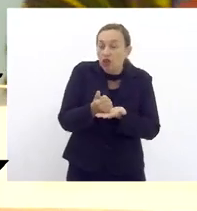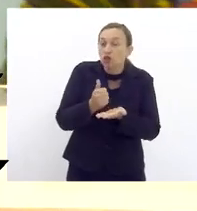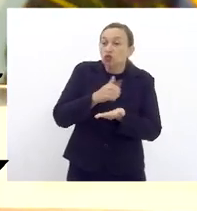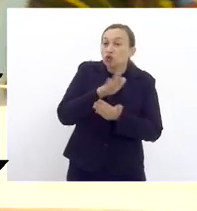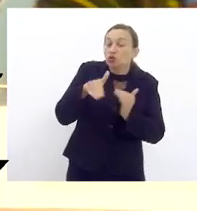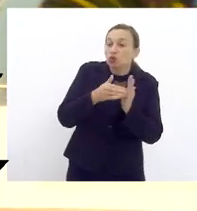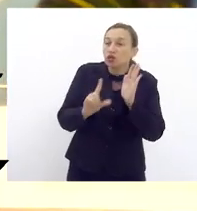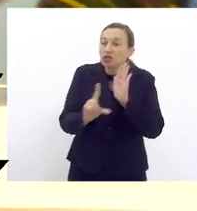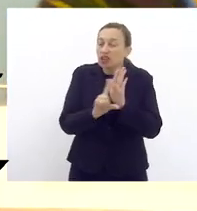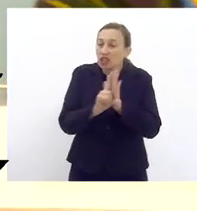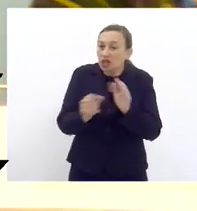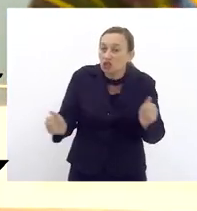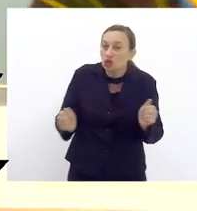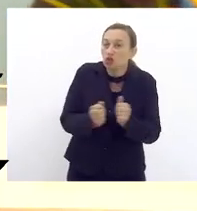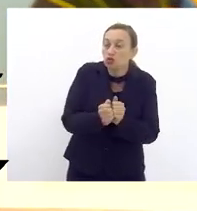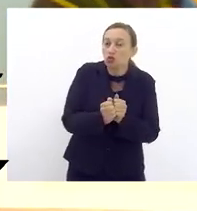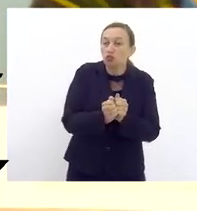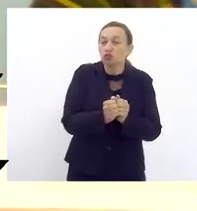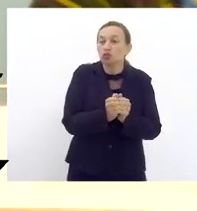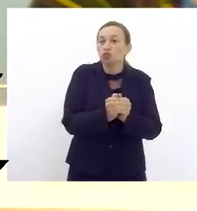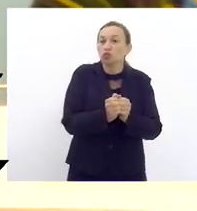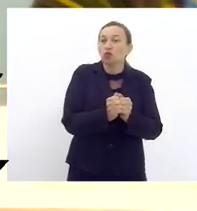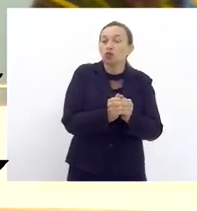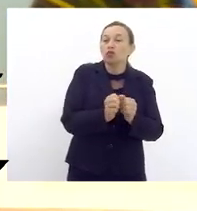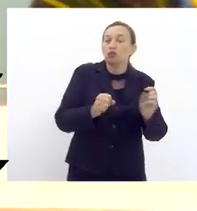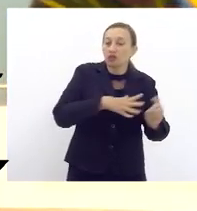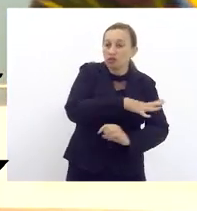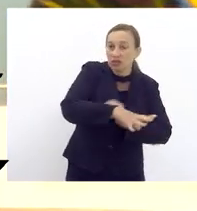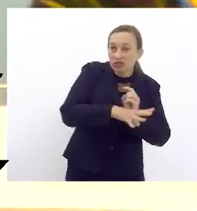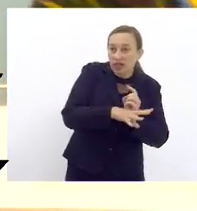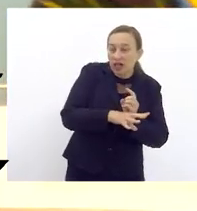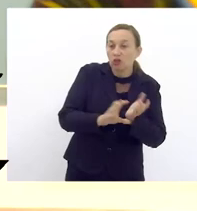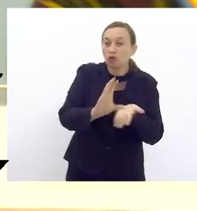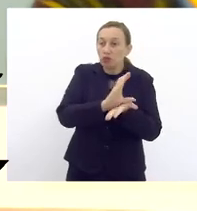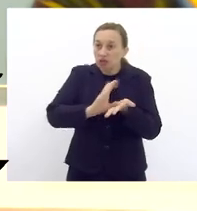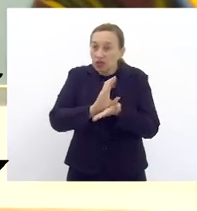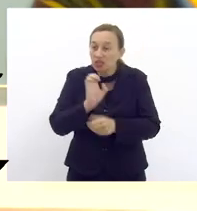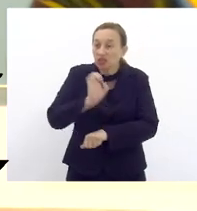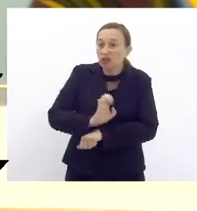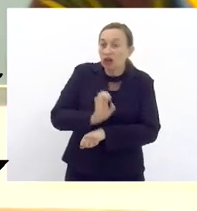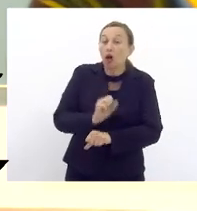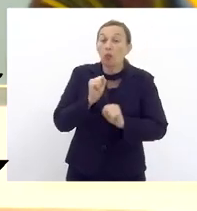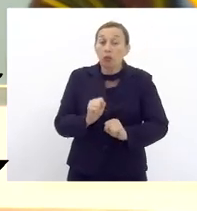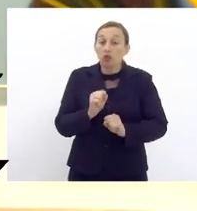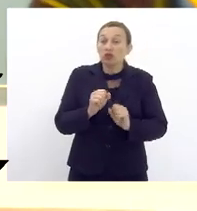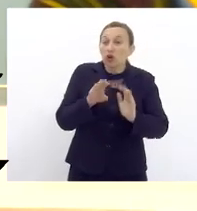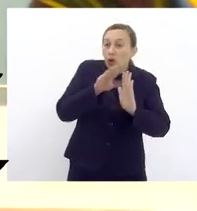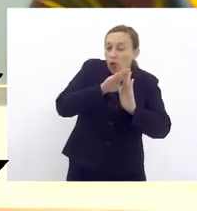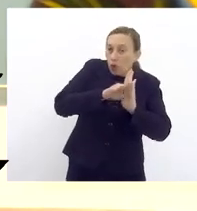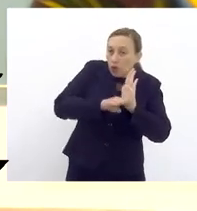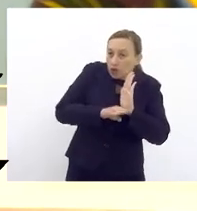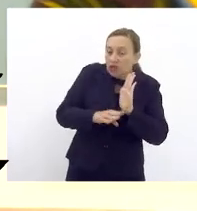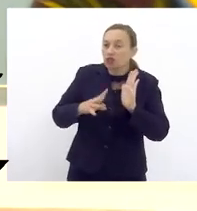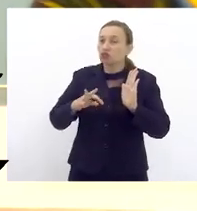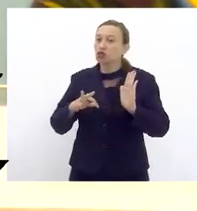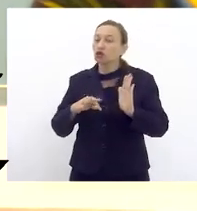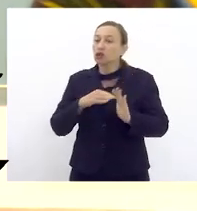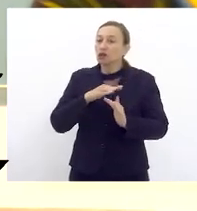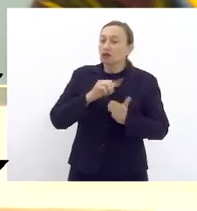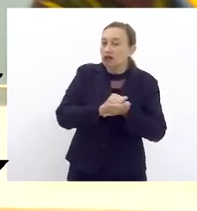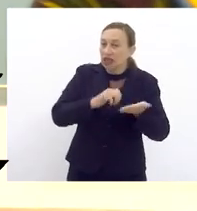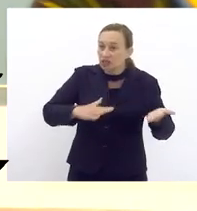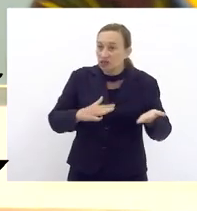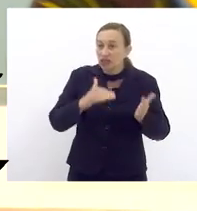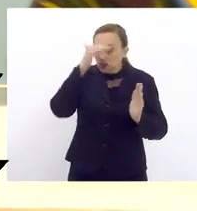e junto com a sociedade civil que o Conselho Estadual que a gente possa é organizar várias atividades do